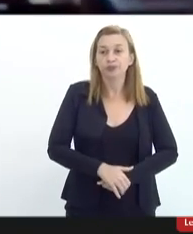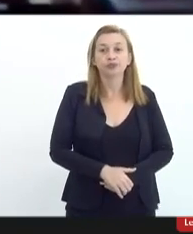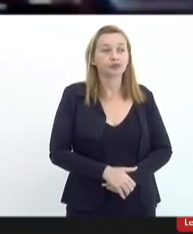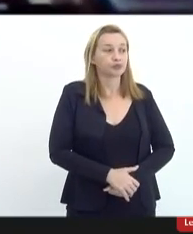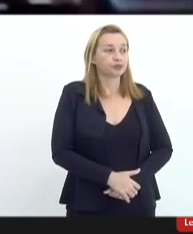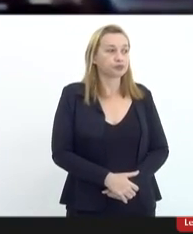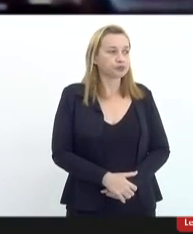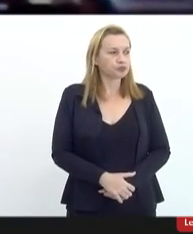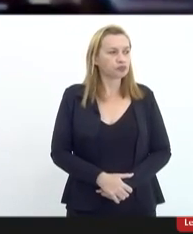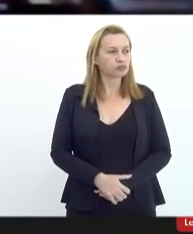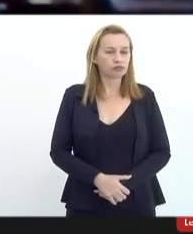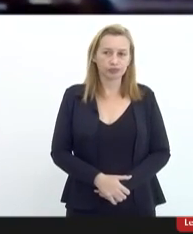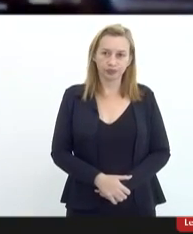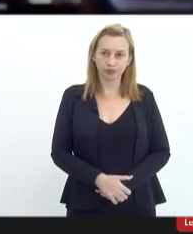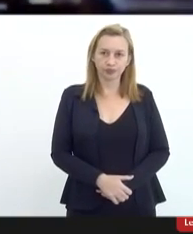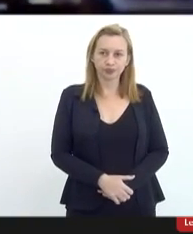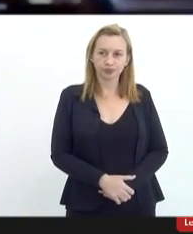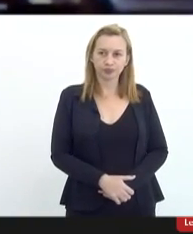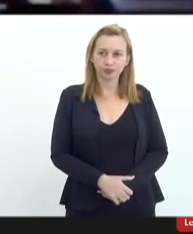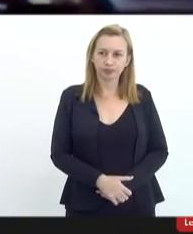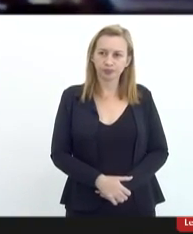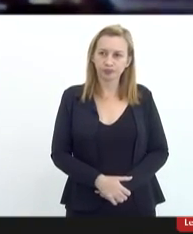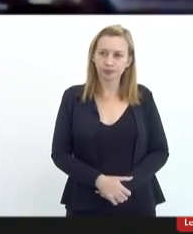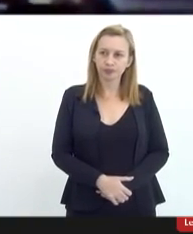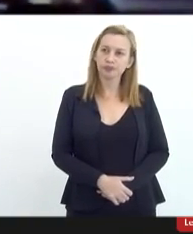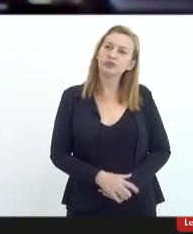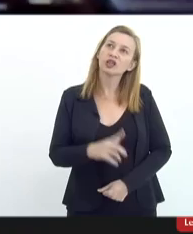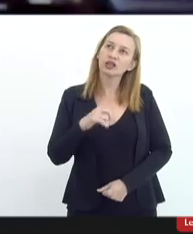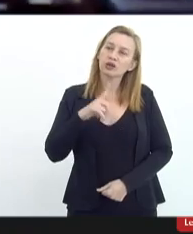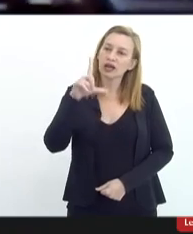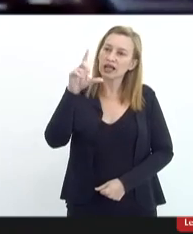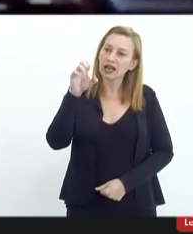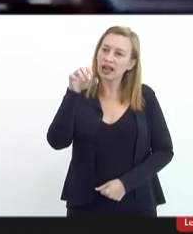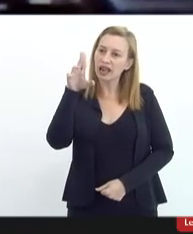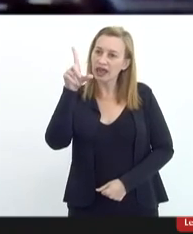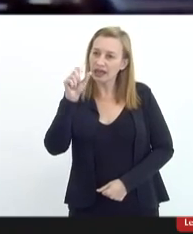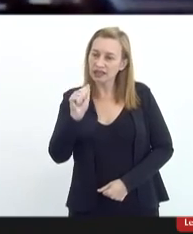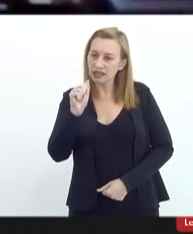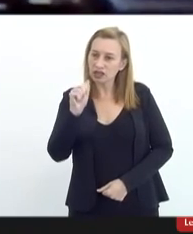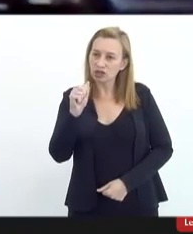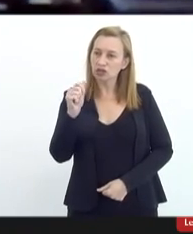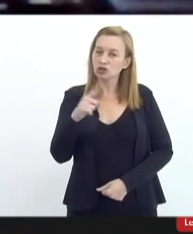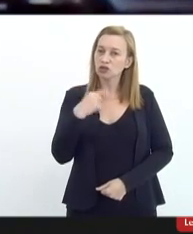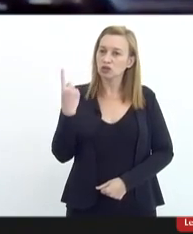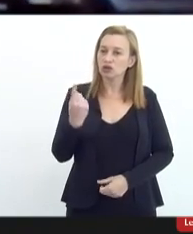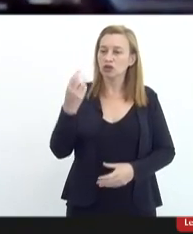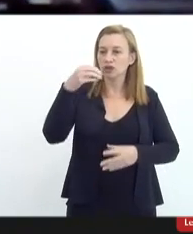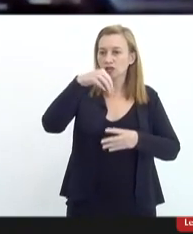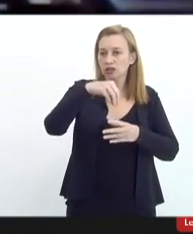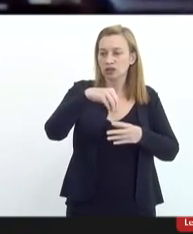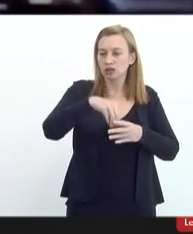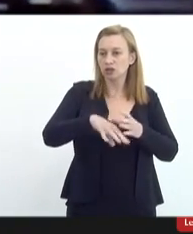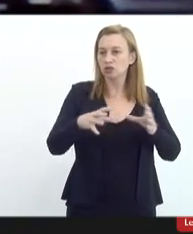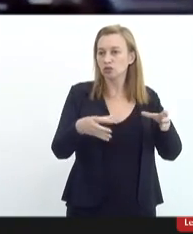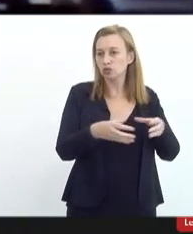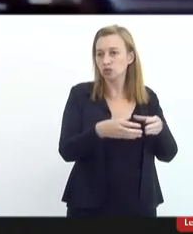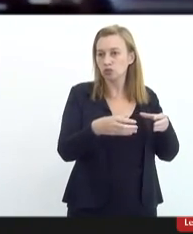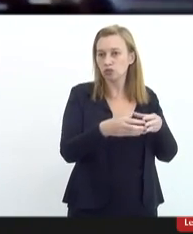Tem uma pequena lenda nossa dentro das comunidades terreiro que eu acho